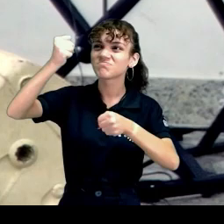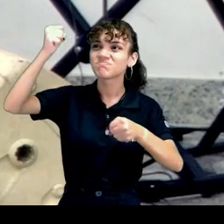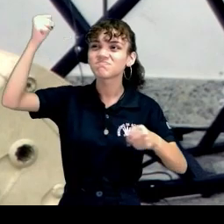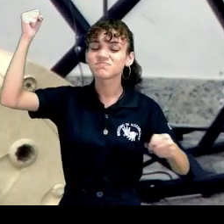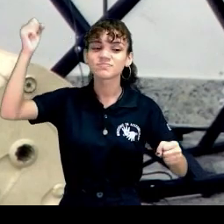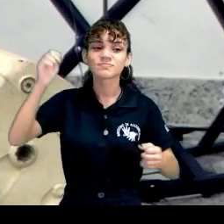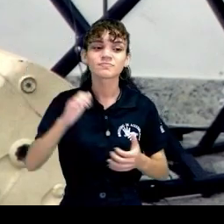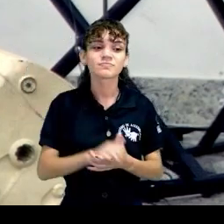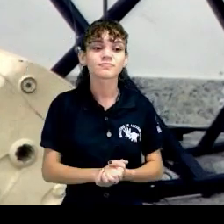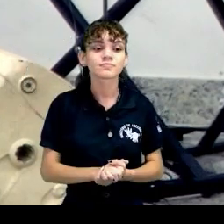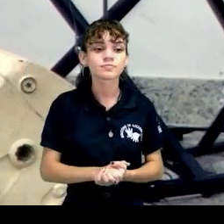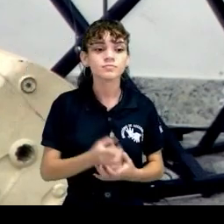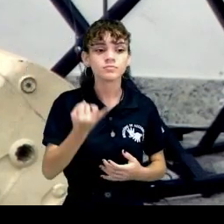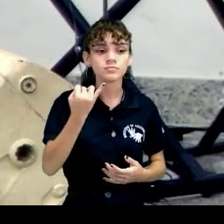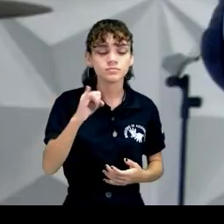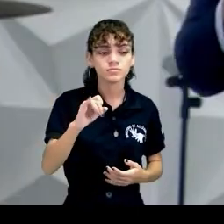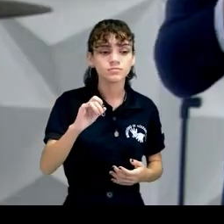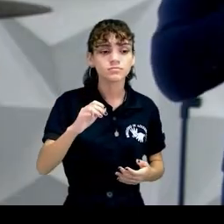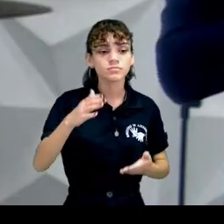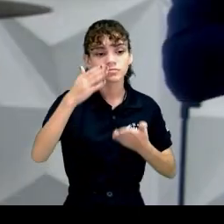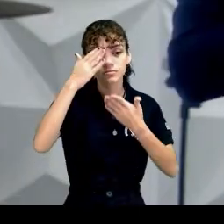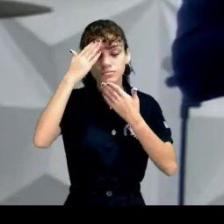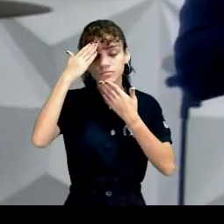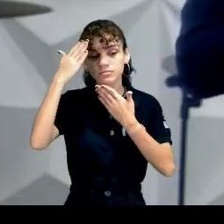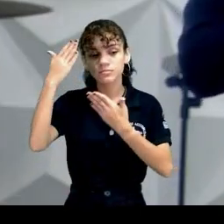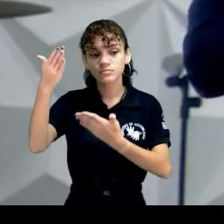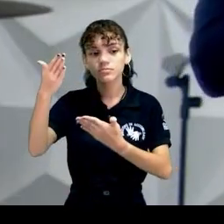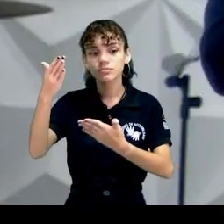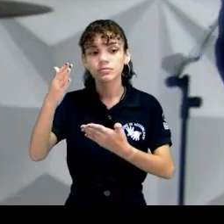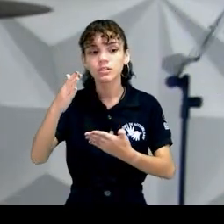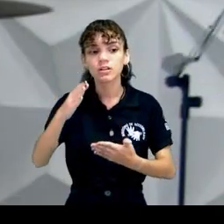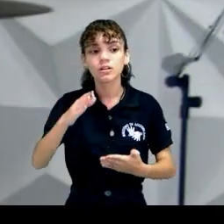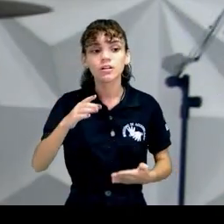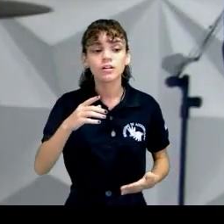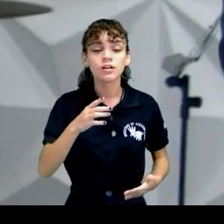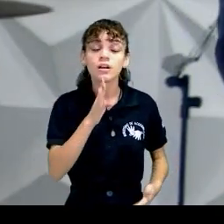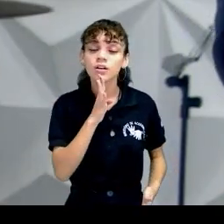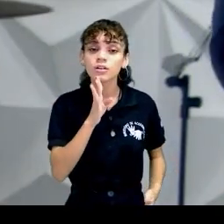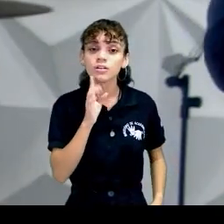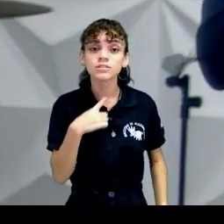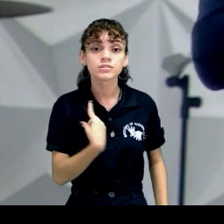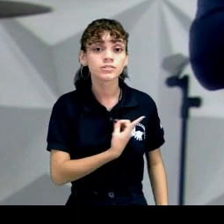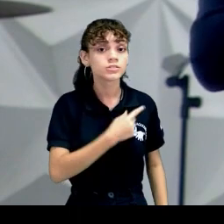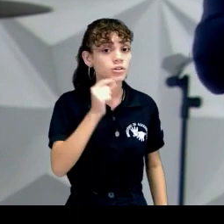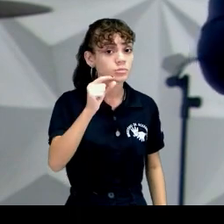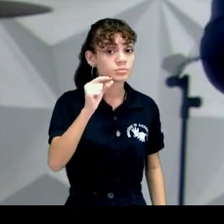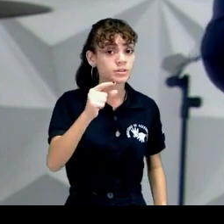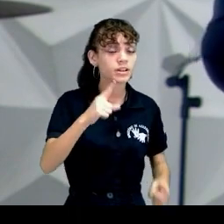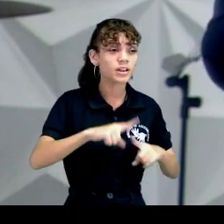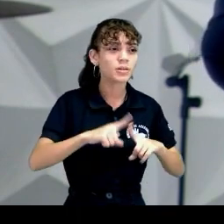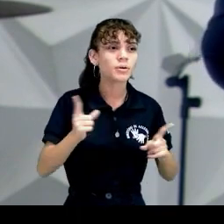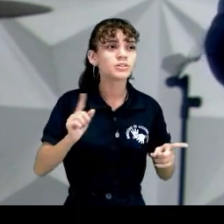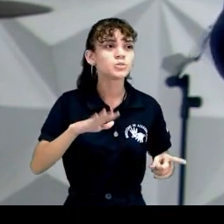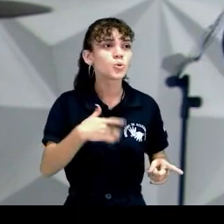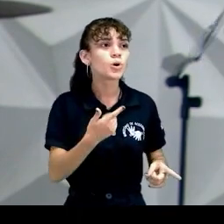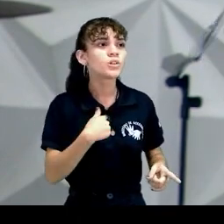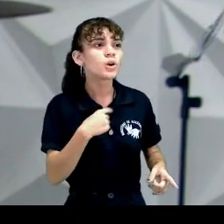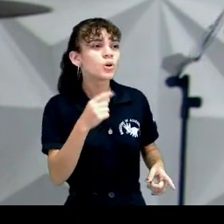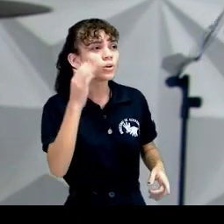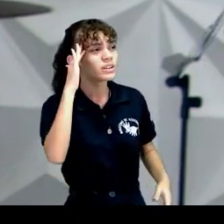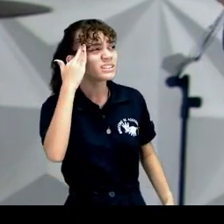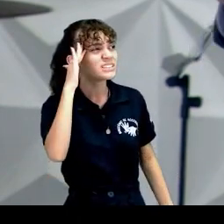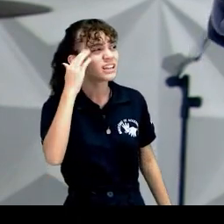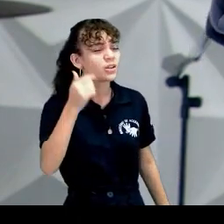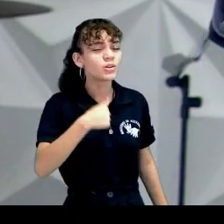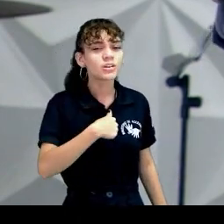que eu sou pequeno, não sou merecedor, não sou nada, eu preciso reconhecer também que Ele é tudo, que Ele